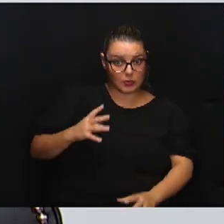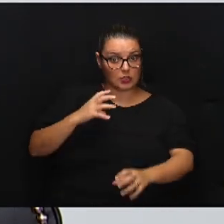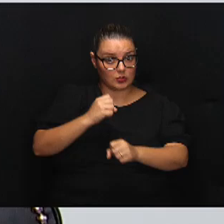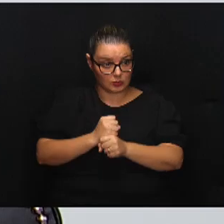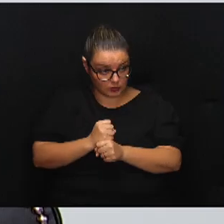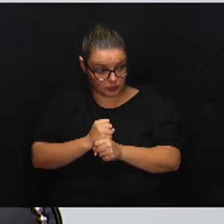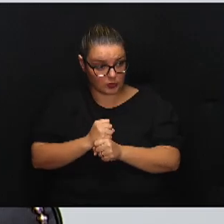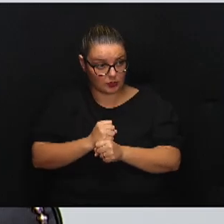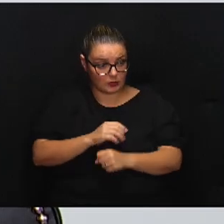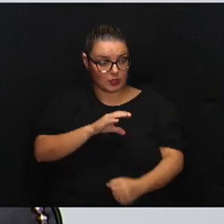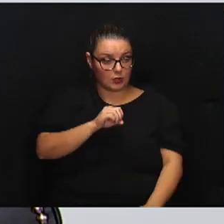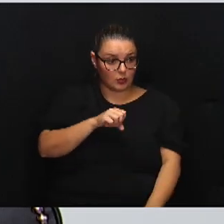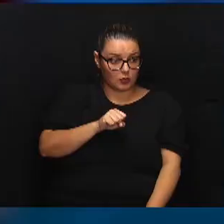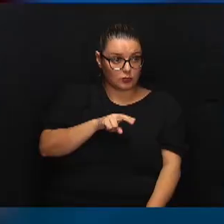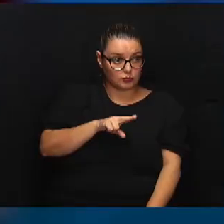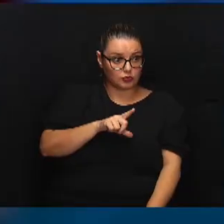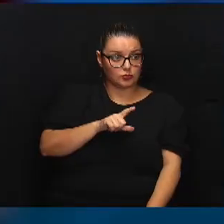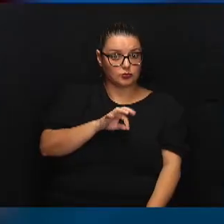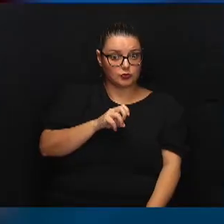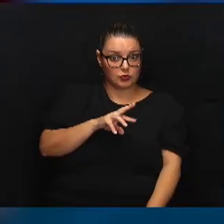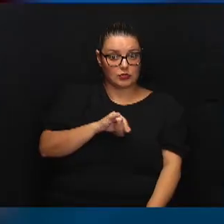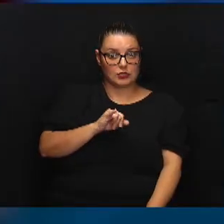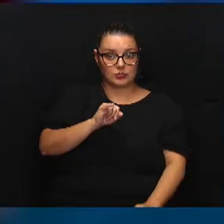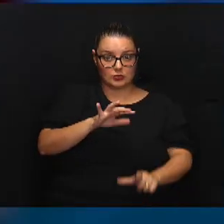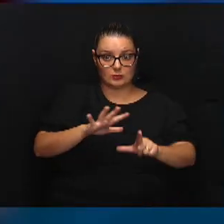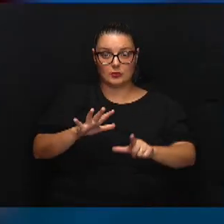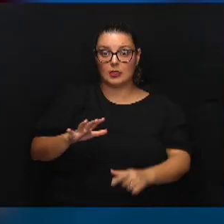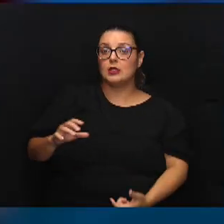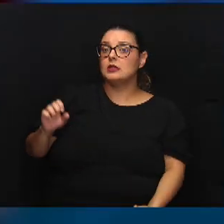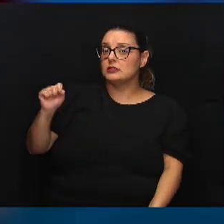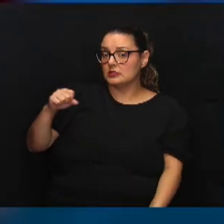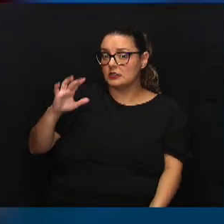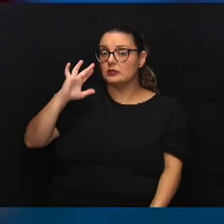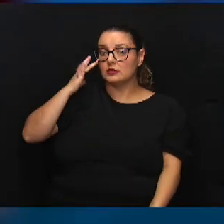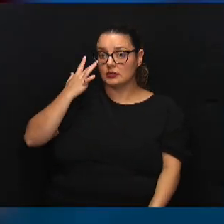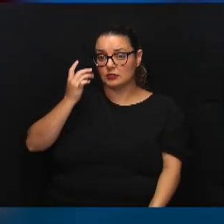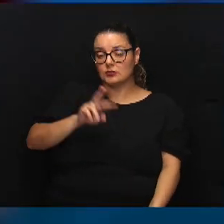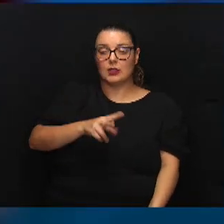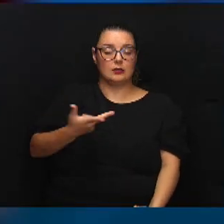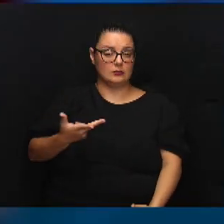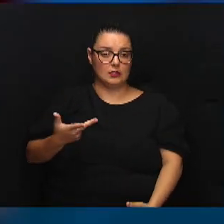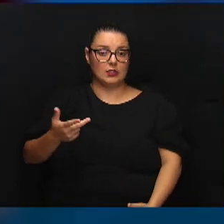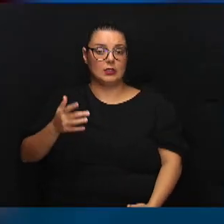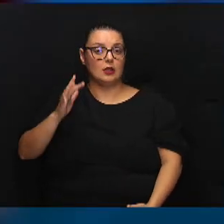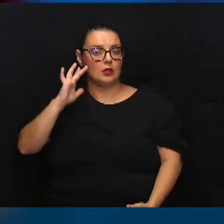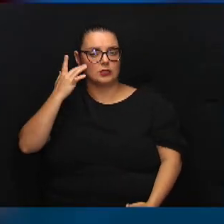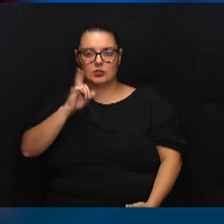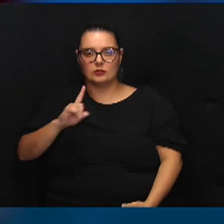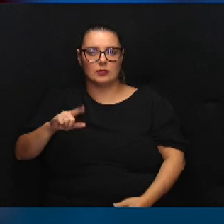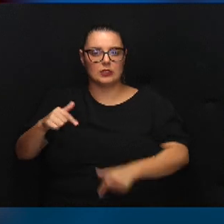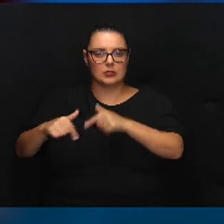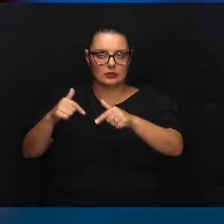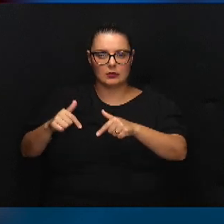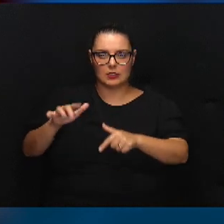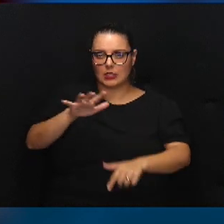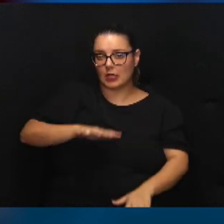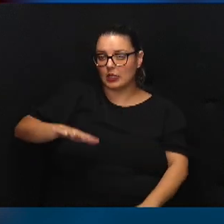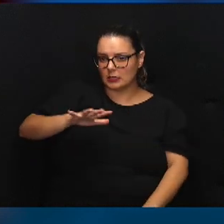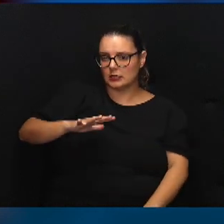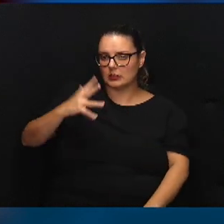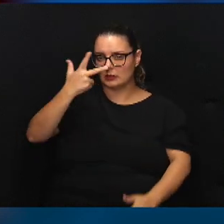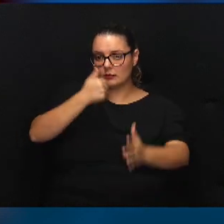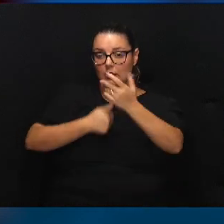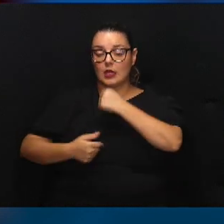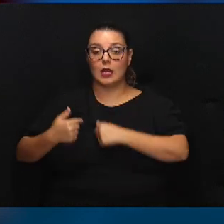para a consultoria de imagem? Eu pensei que eu ia fazer uma transição de carreira, que eu não ia mais trabalhar na área da beleza. Mas daí eu